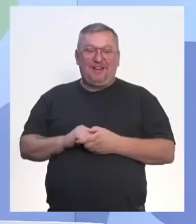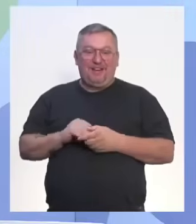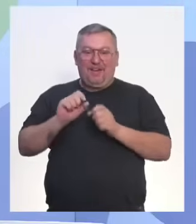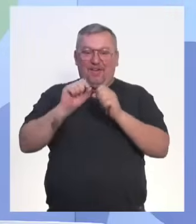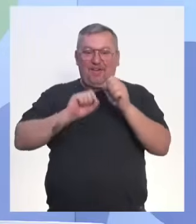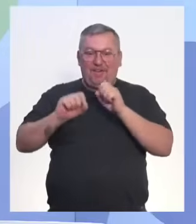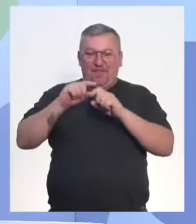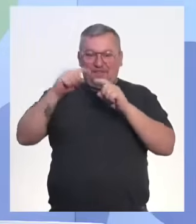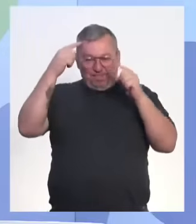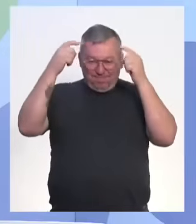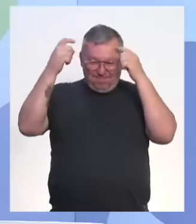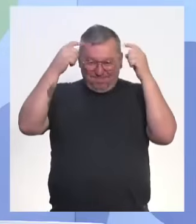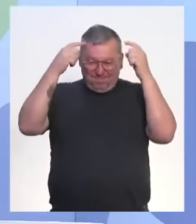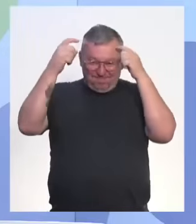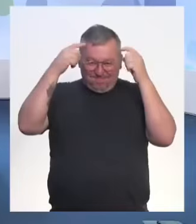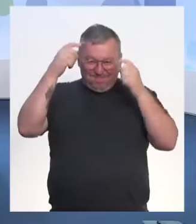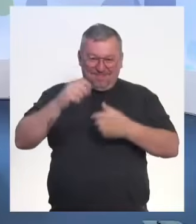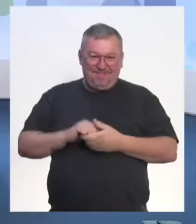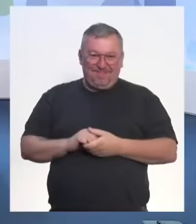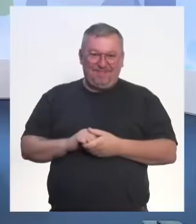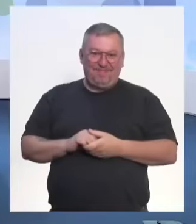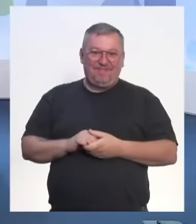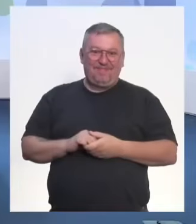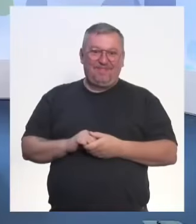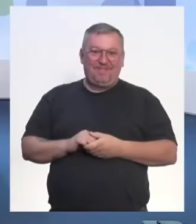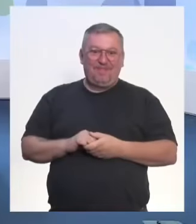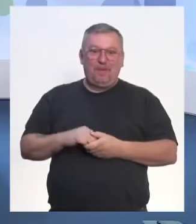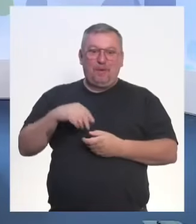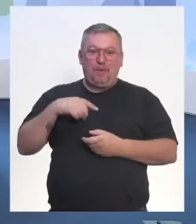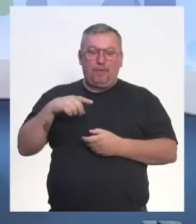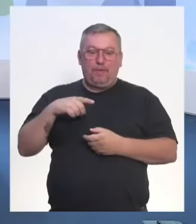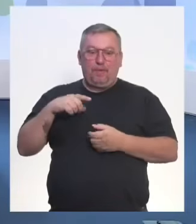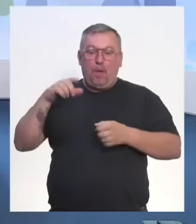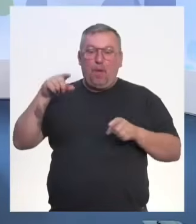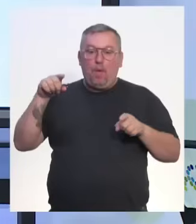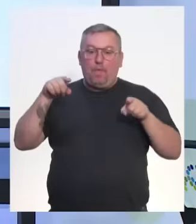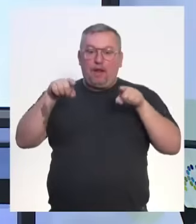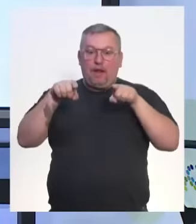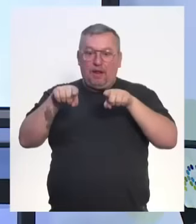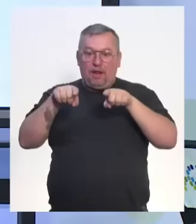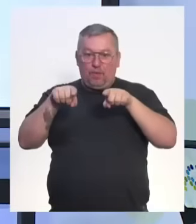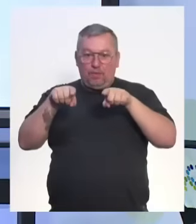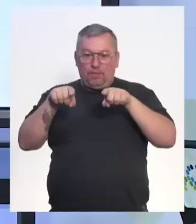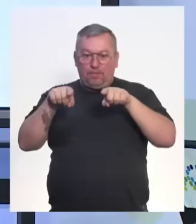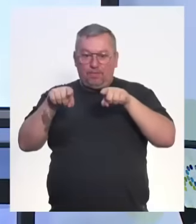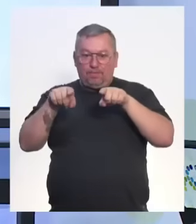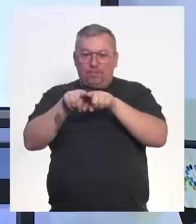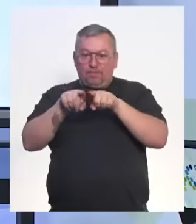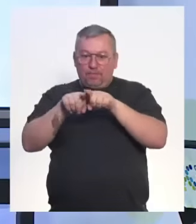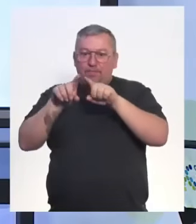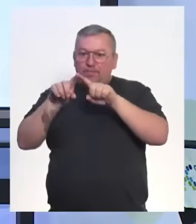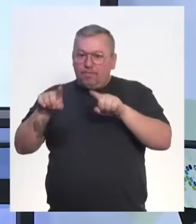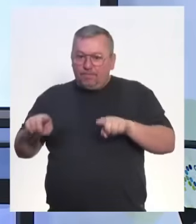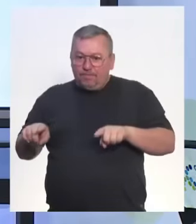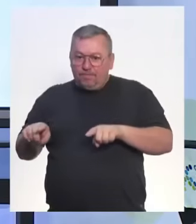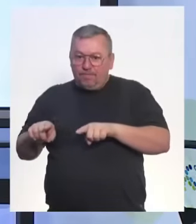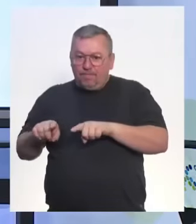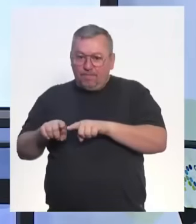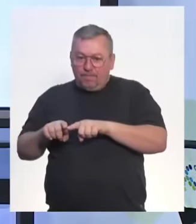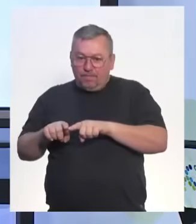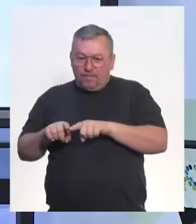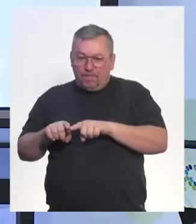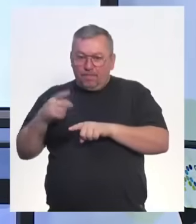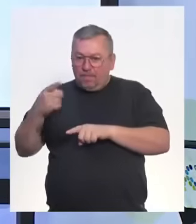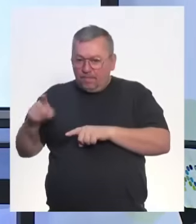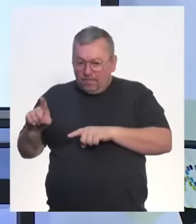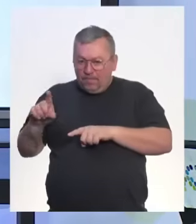Teco estão funcionar. dormindo. Aqui eu tenho um paralelogramo, né, uma característica aí também de um quadrilátero, e um triângulo, que é a